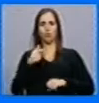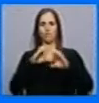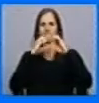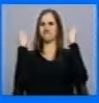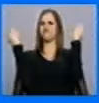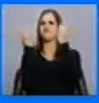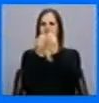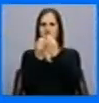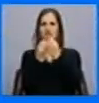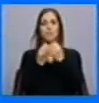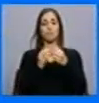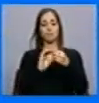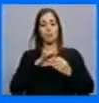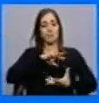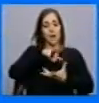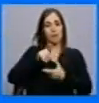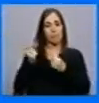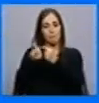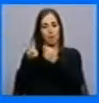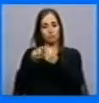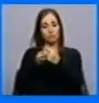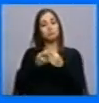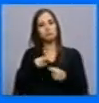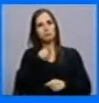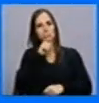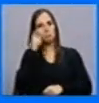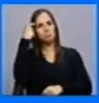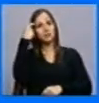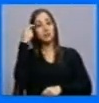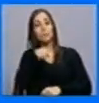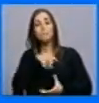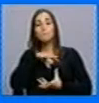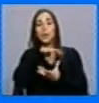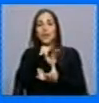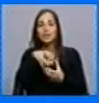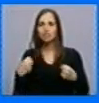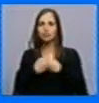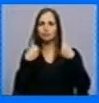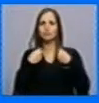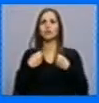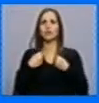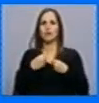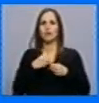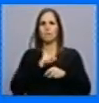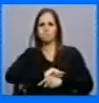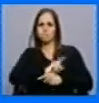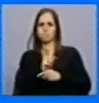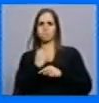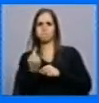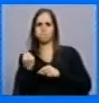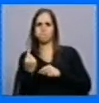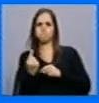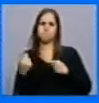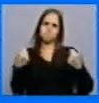planeta, então podemos ter a indicação que esse planeta sofreu um choque a grande velocidade